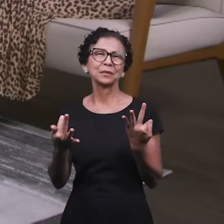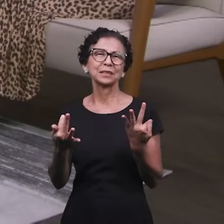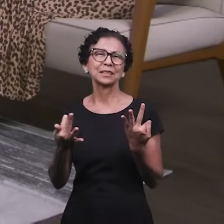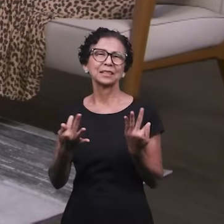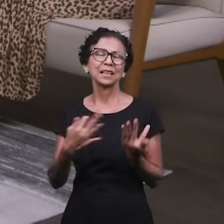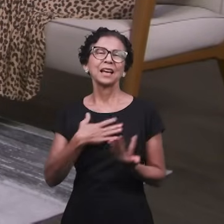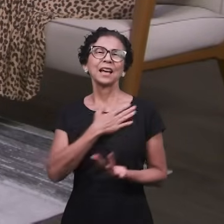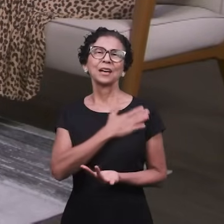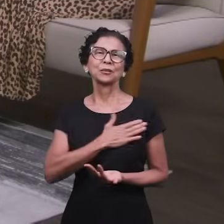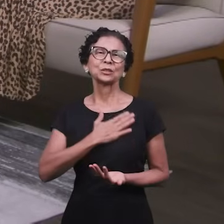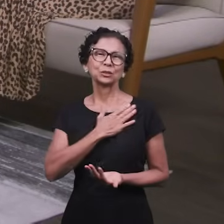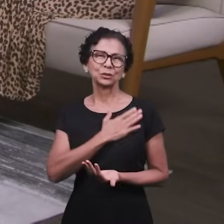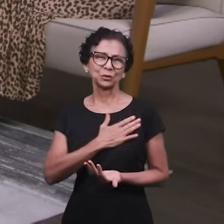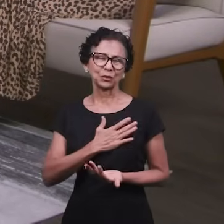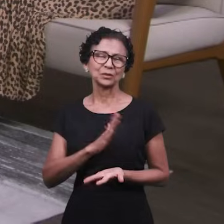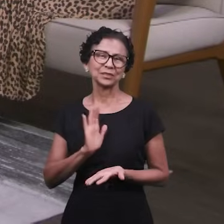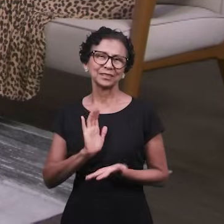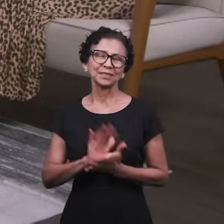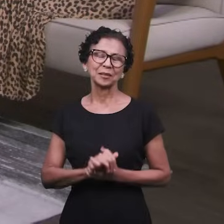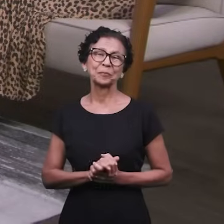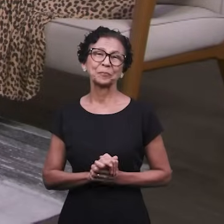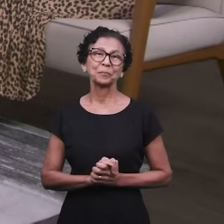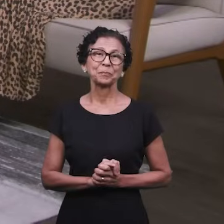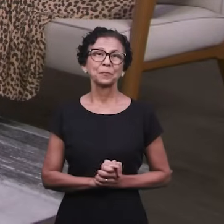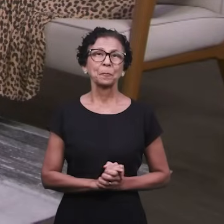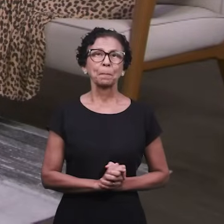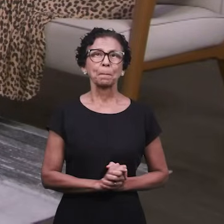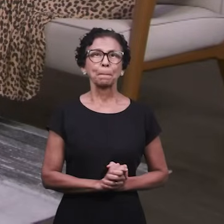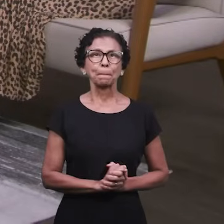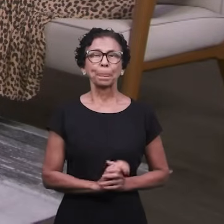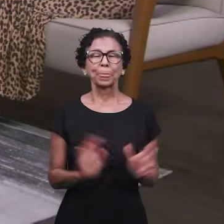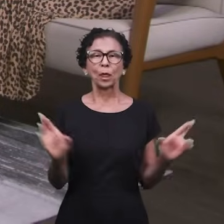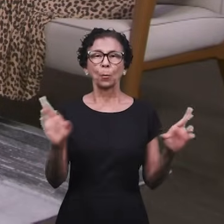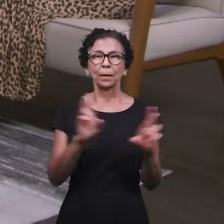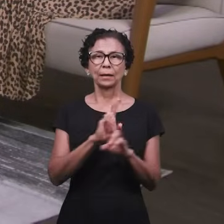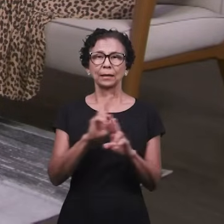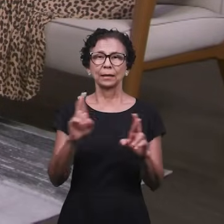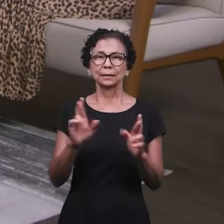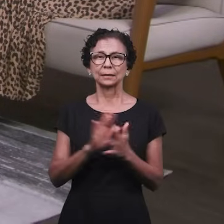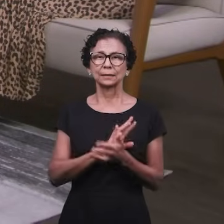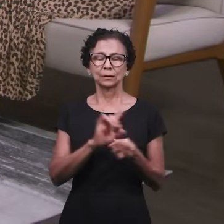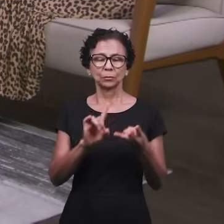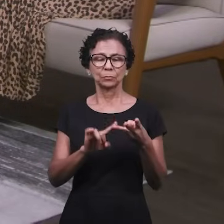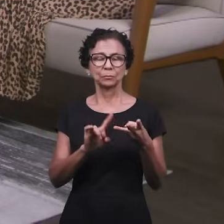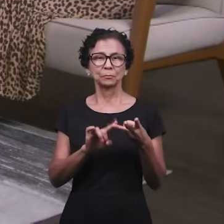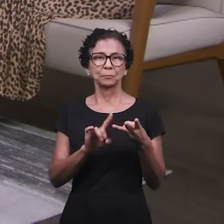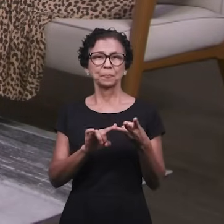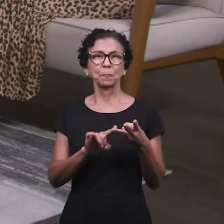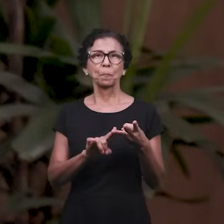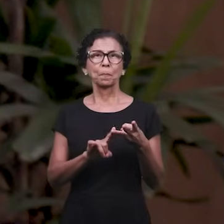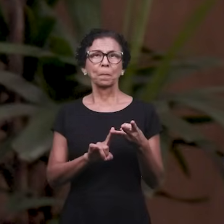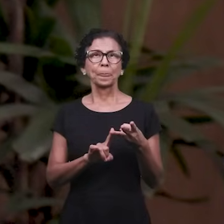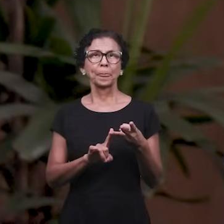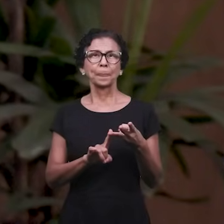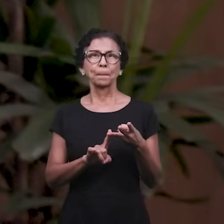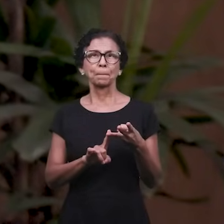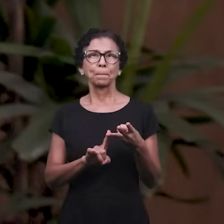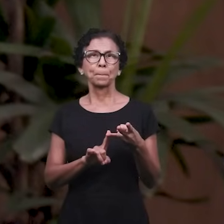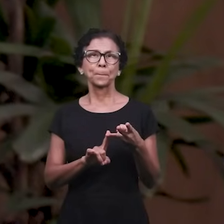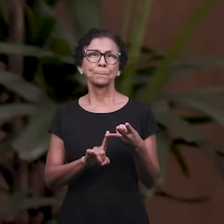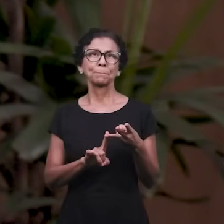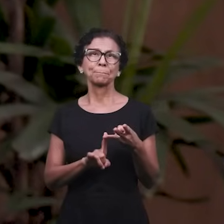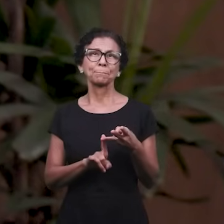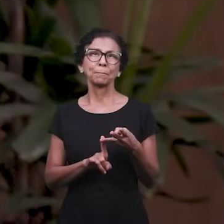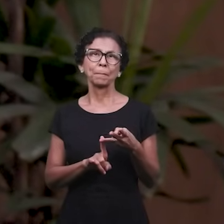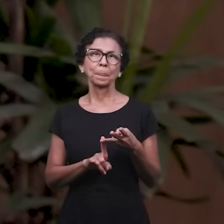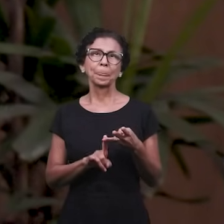Porque faz parte do nosso dia. Então, olha, fazendo uma conexão com esse terceiro ponto, a quarta